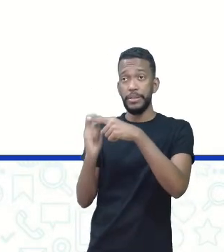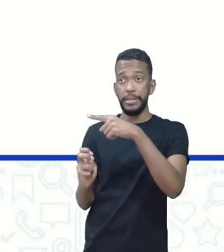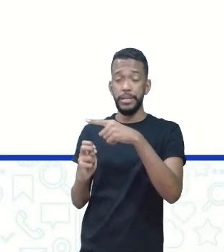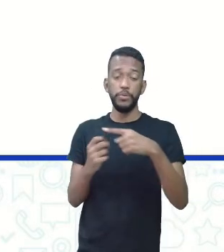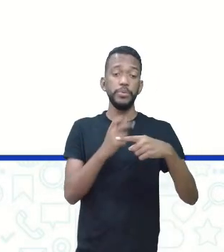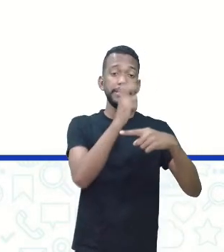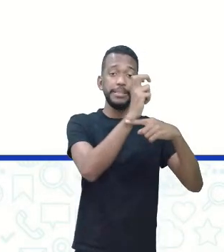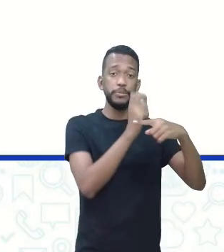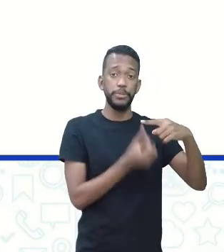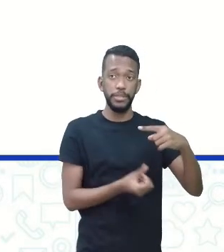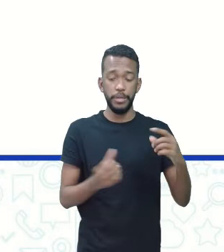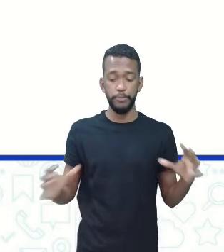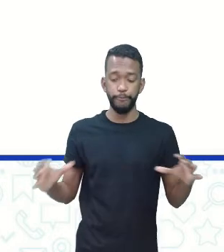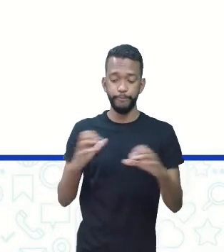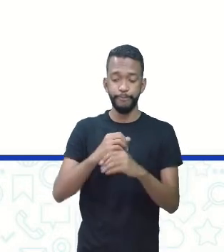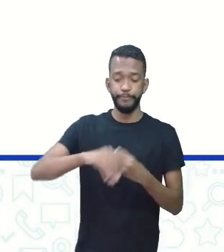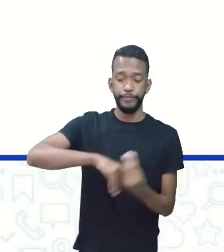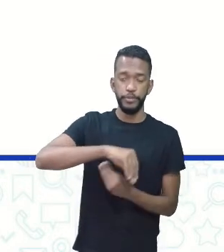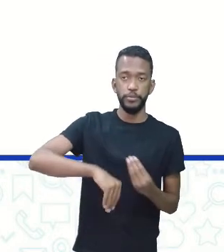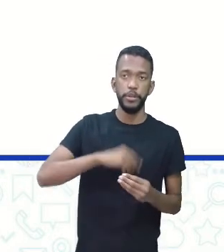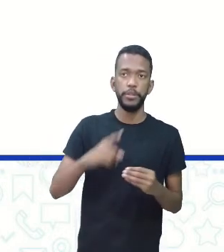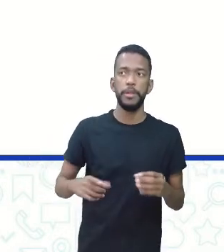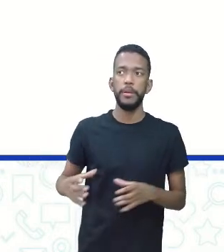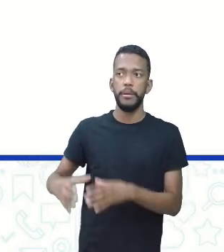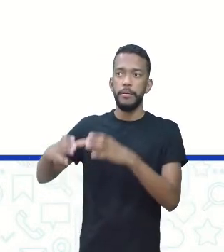amarela. Os galões tinham a mesma